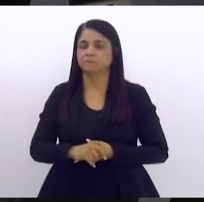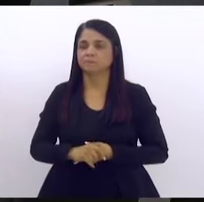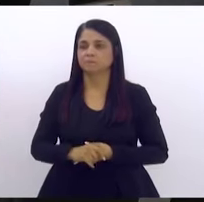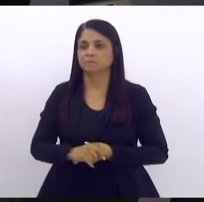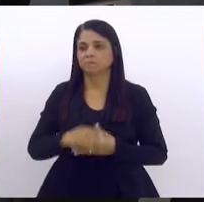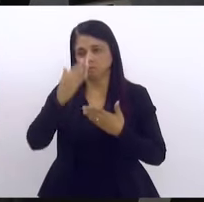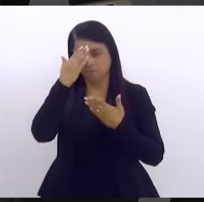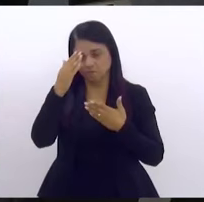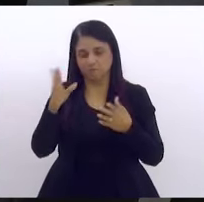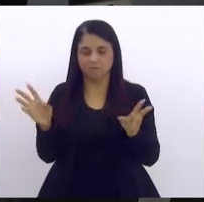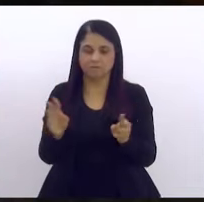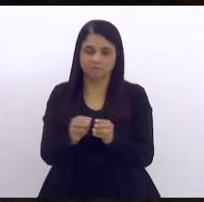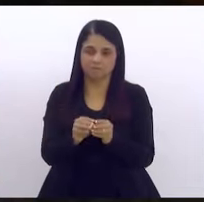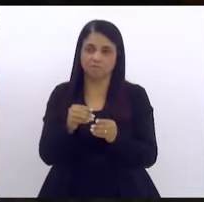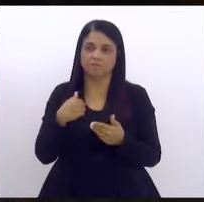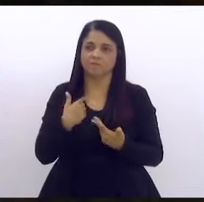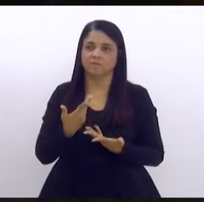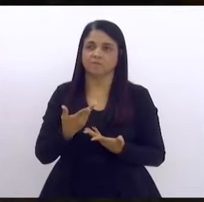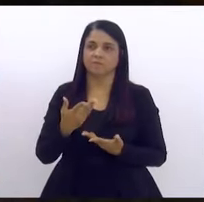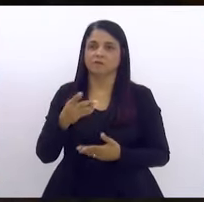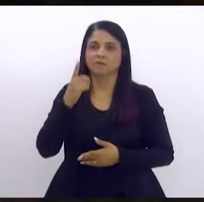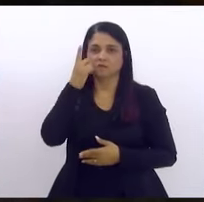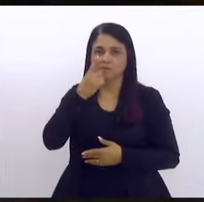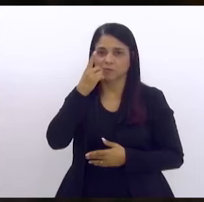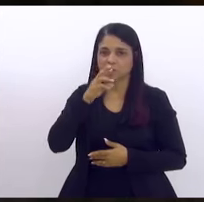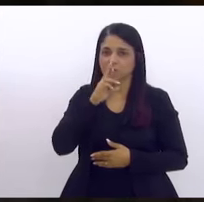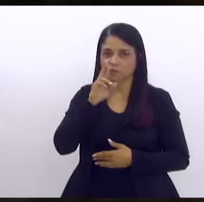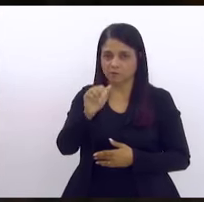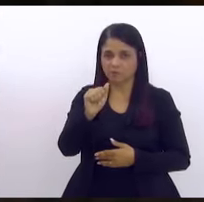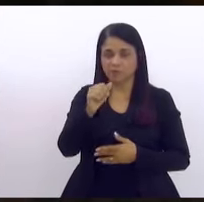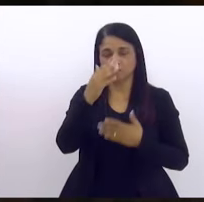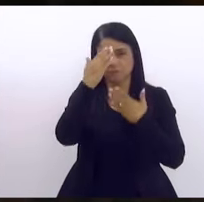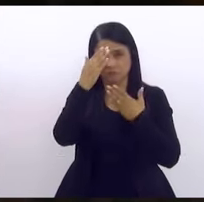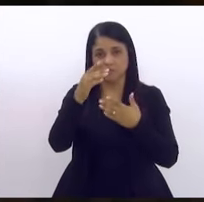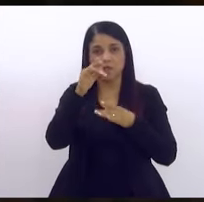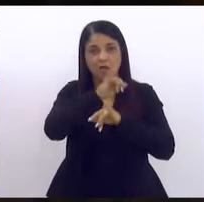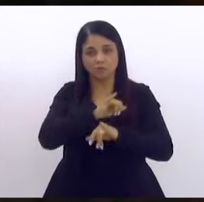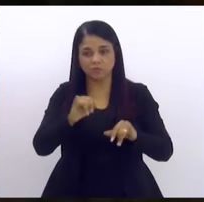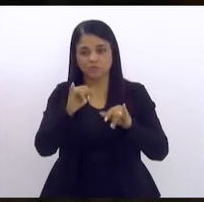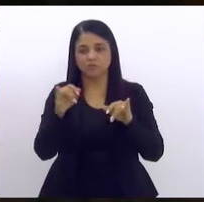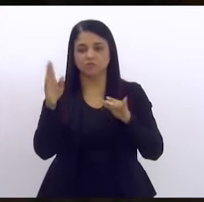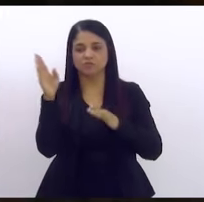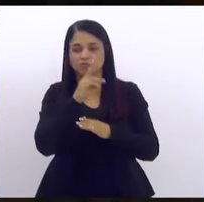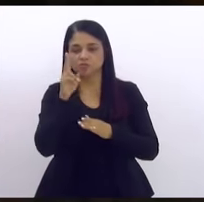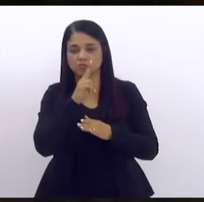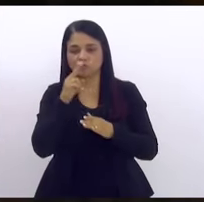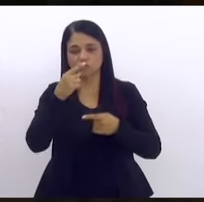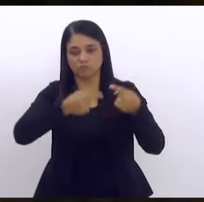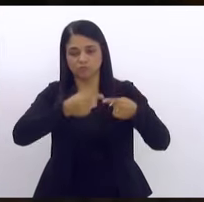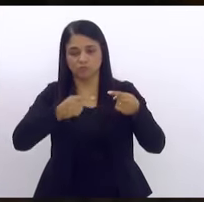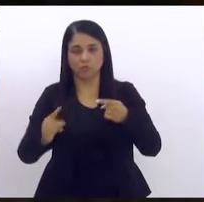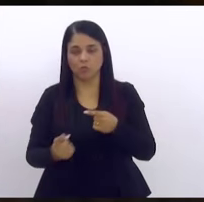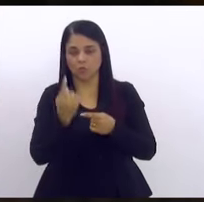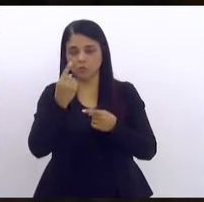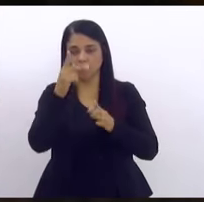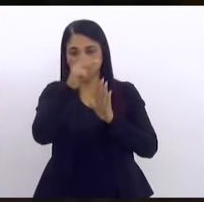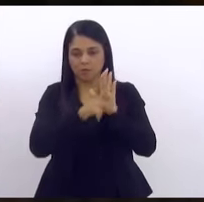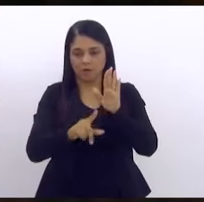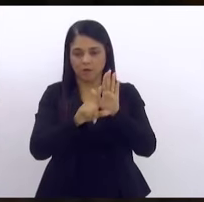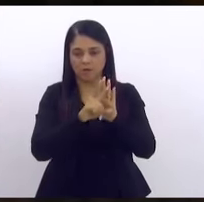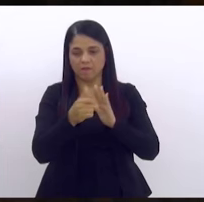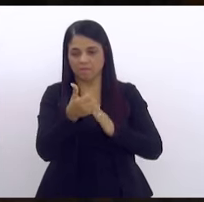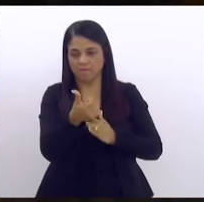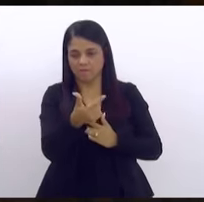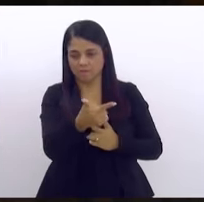Obrigado, nosso nobre deputado Rodrigo Amorim. Anuncio, em regime de urgência, em discussão única, projeto de lei